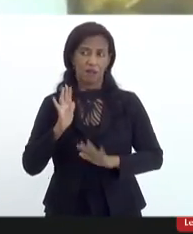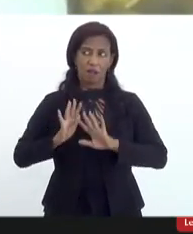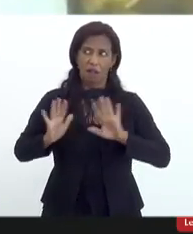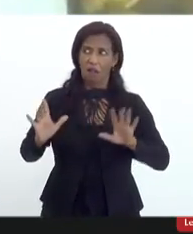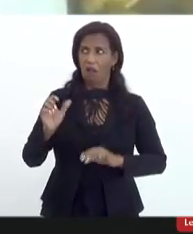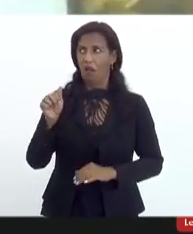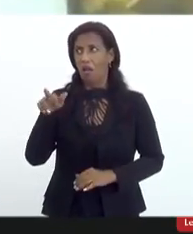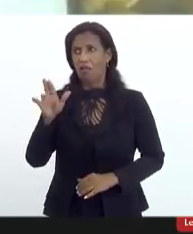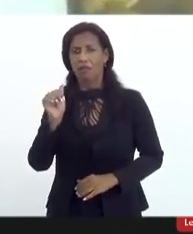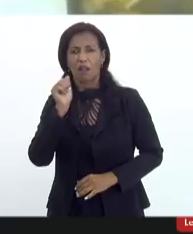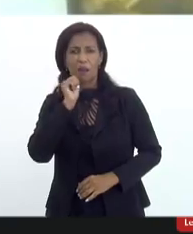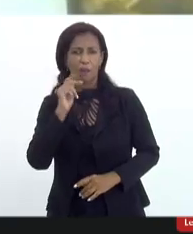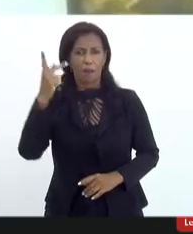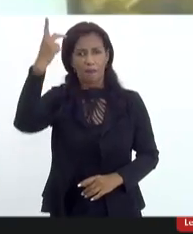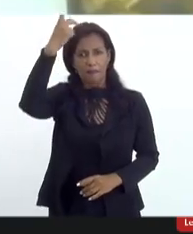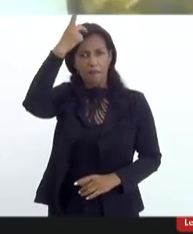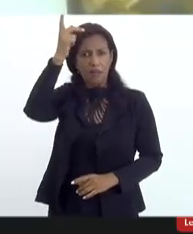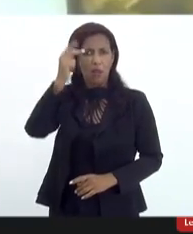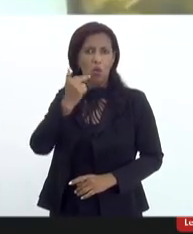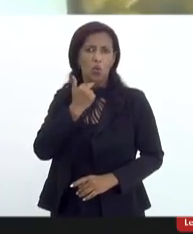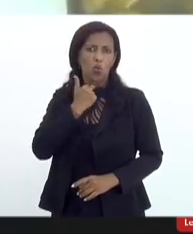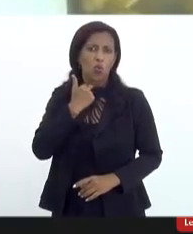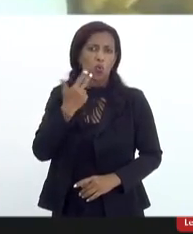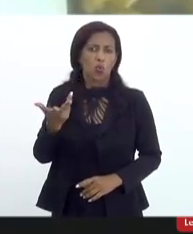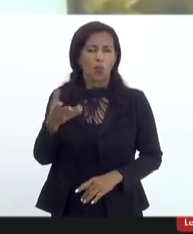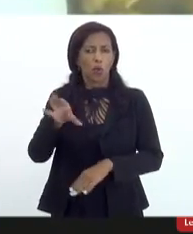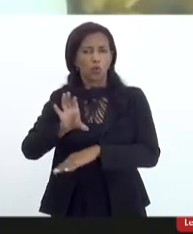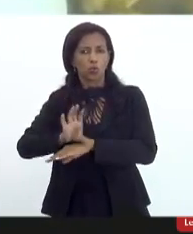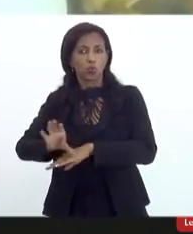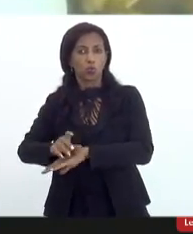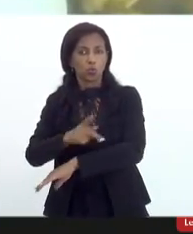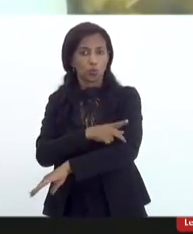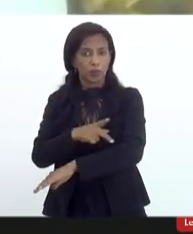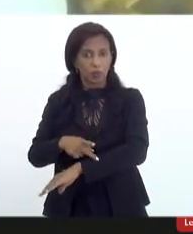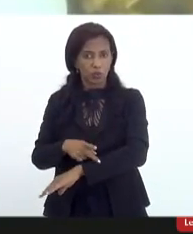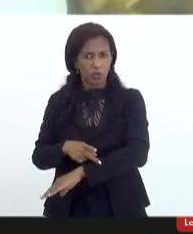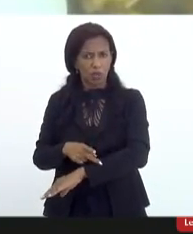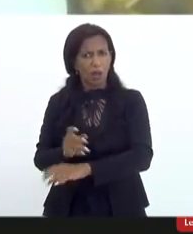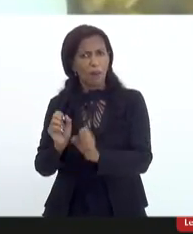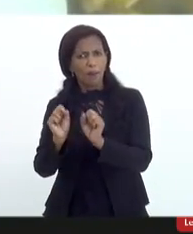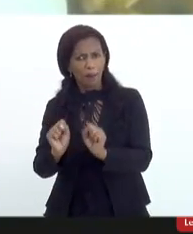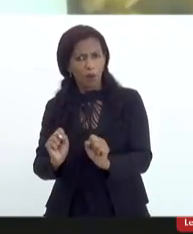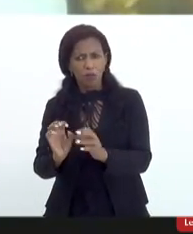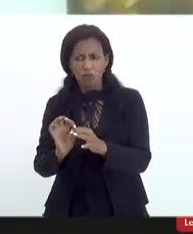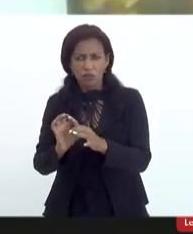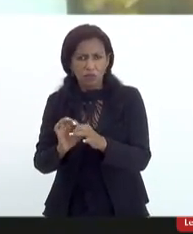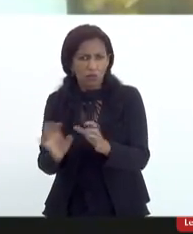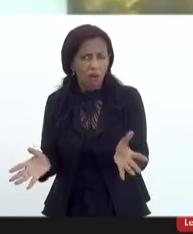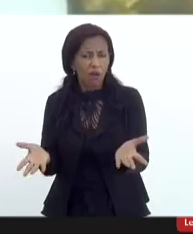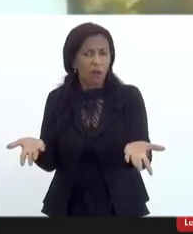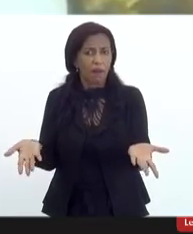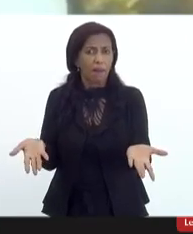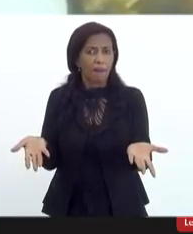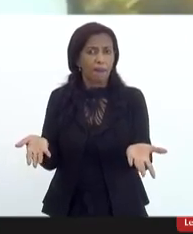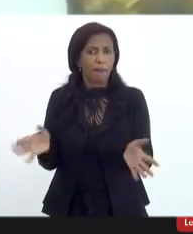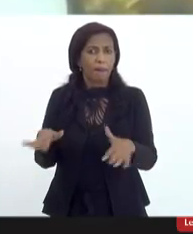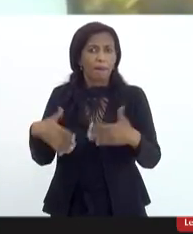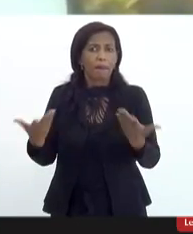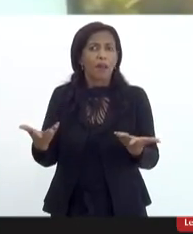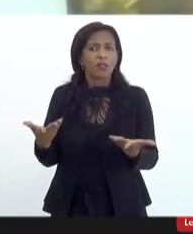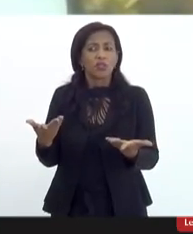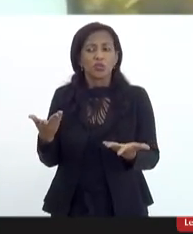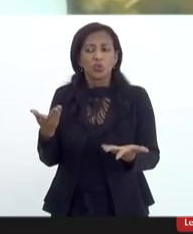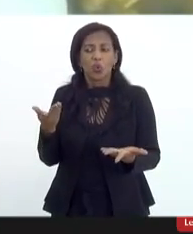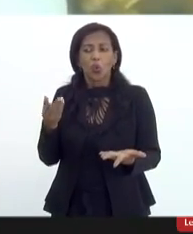Adriana, as mulheres neopentecostais não podem cursar pedagogia? Podem, devem, mas com qual